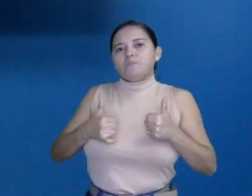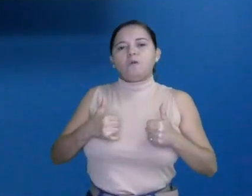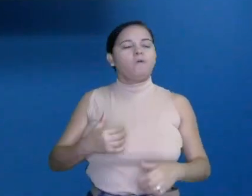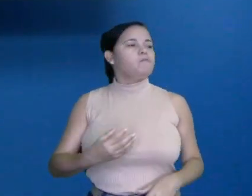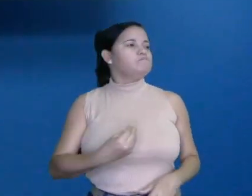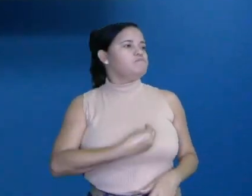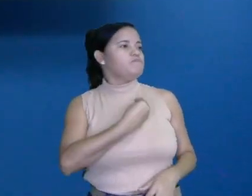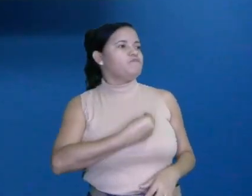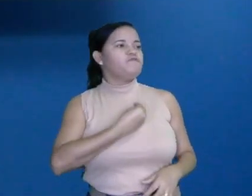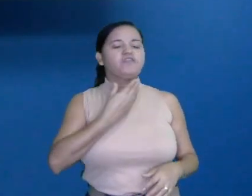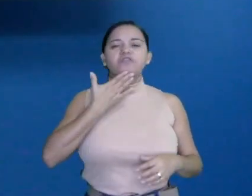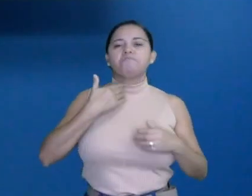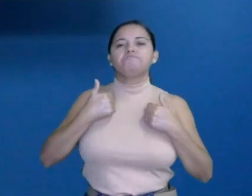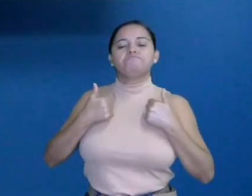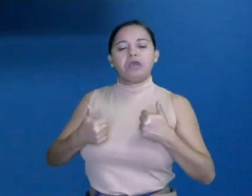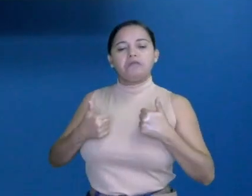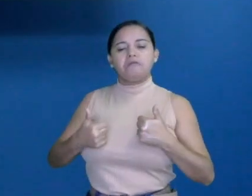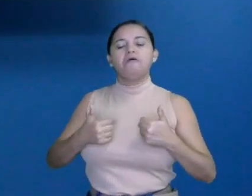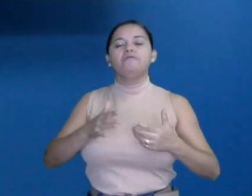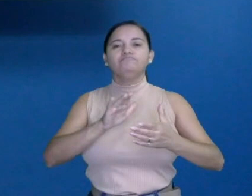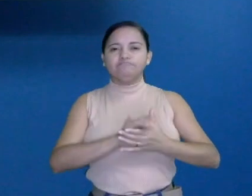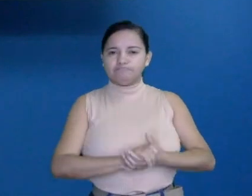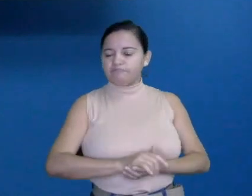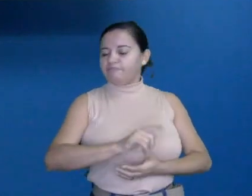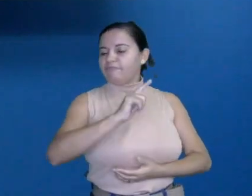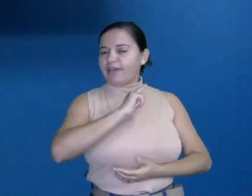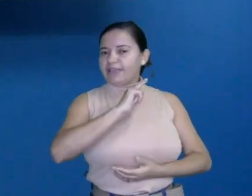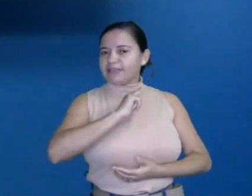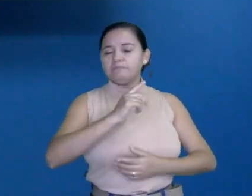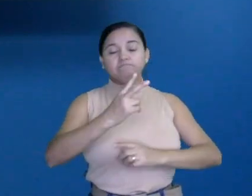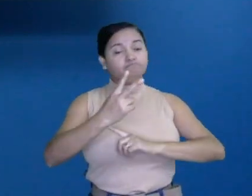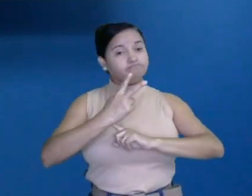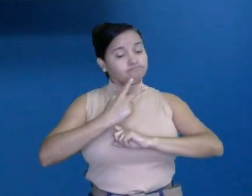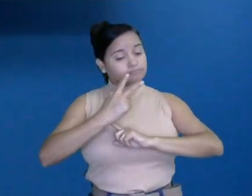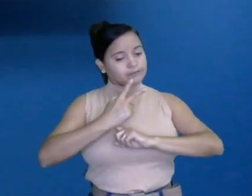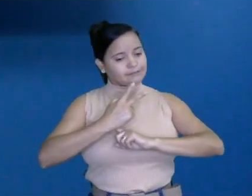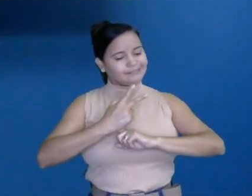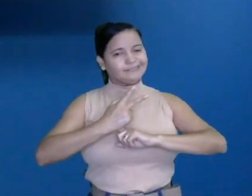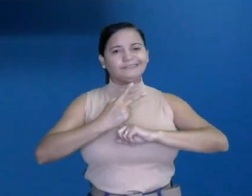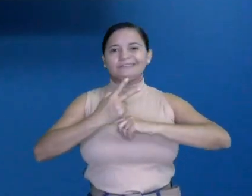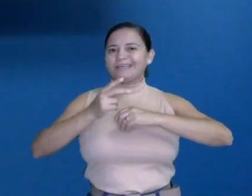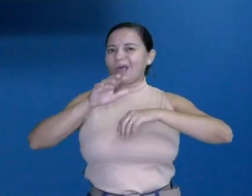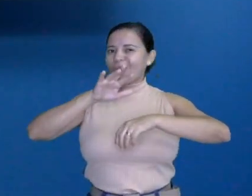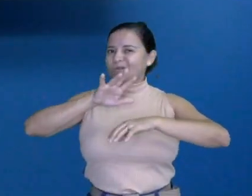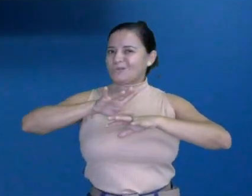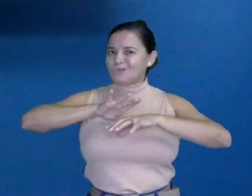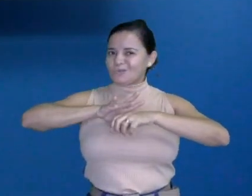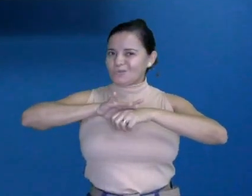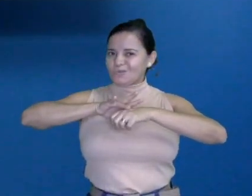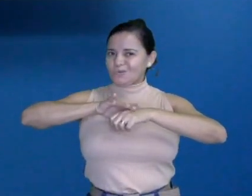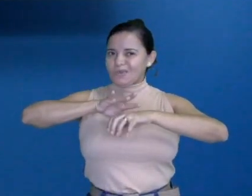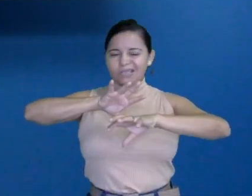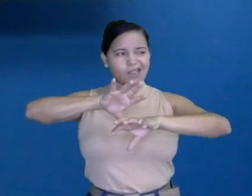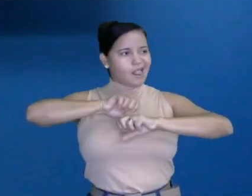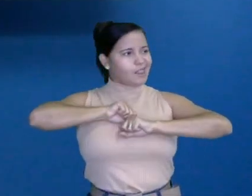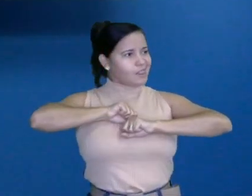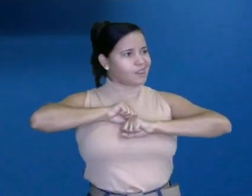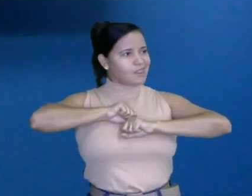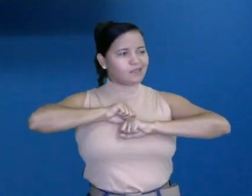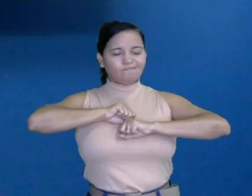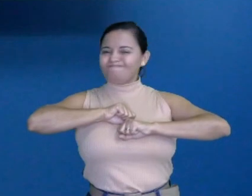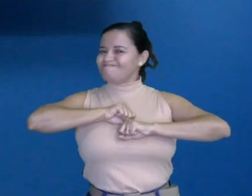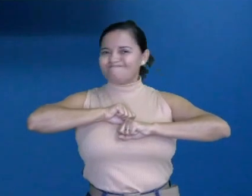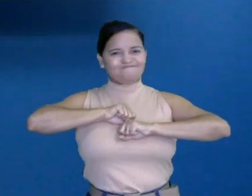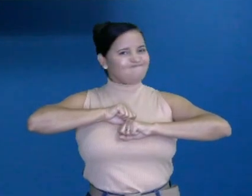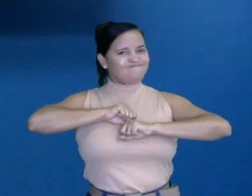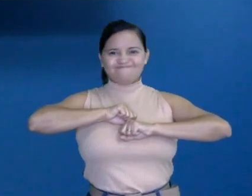vida melhor, qualidade de vida, a gente vai prevenir, combater as doenças com mais eficácias